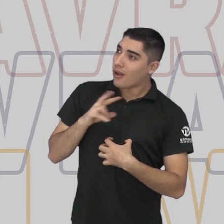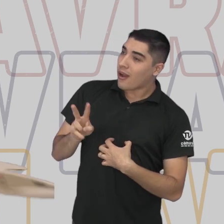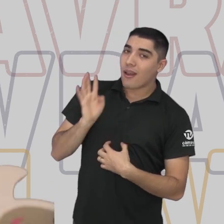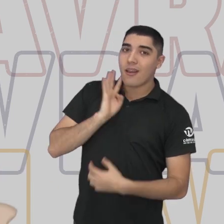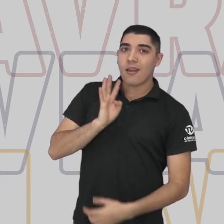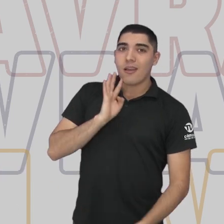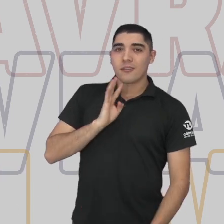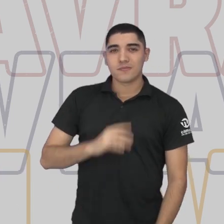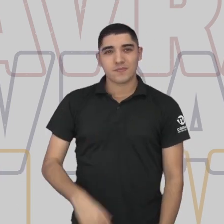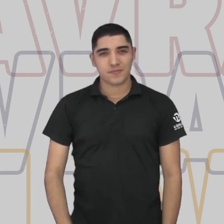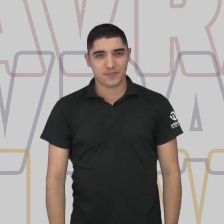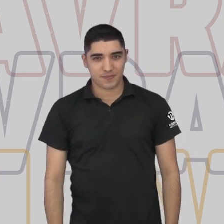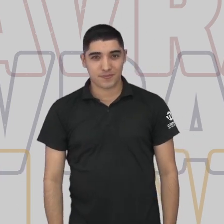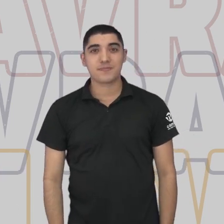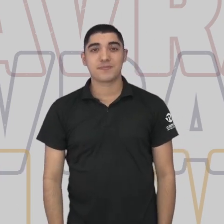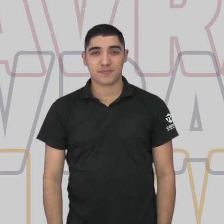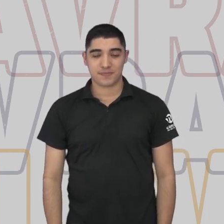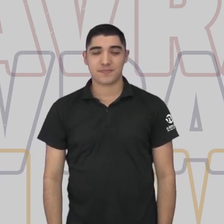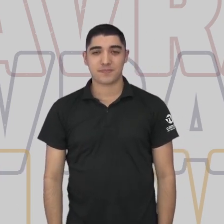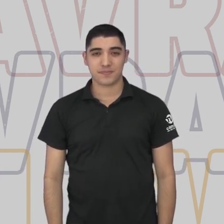próximo.